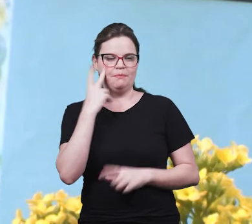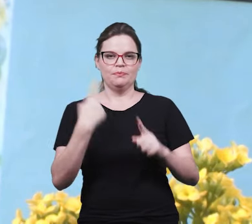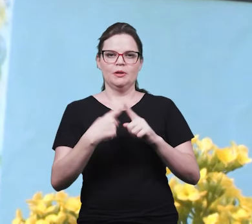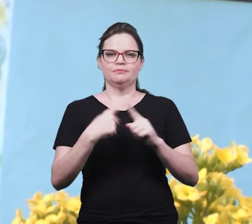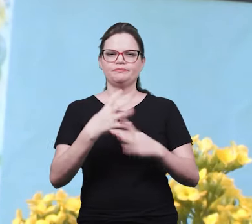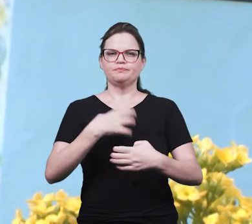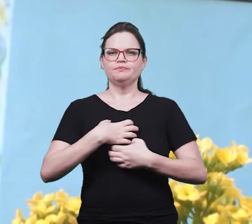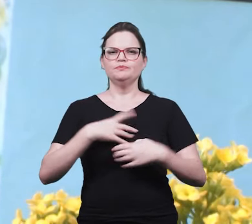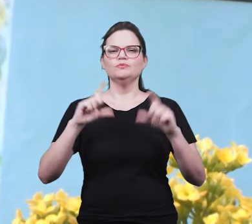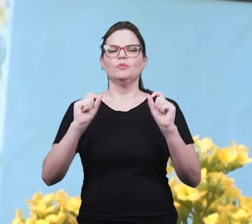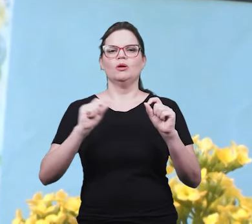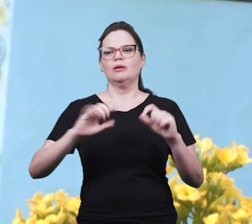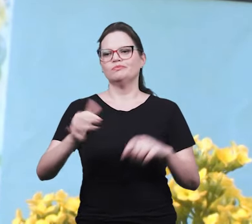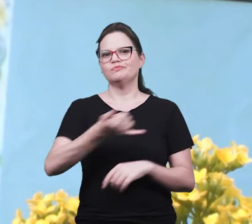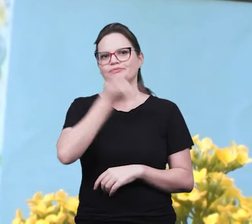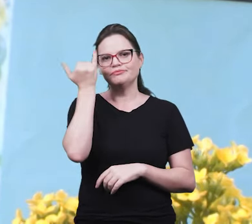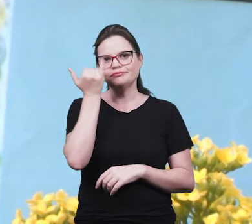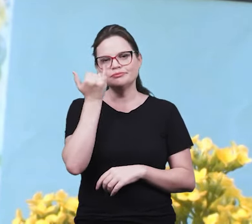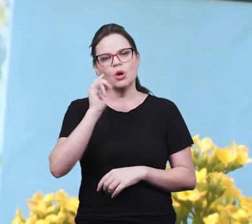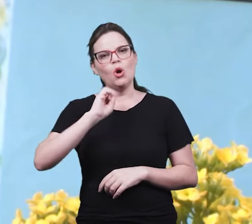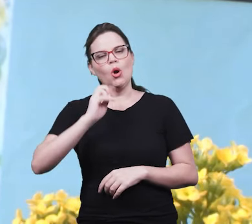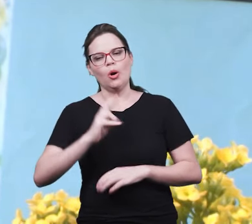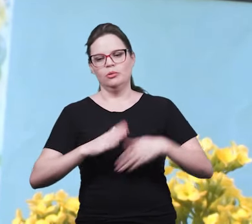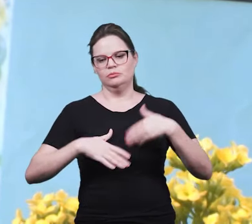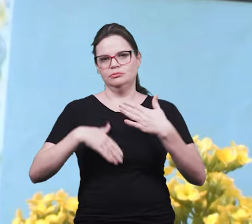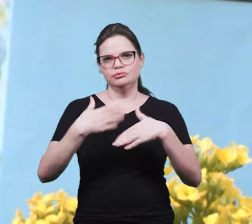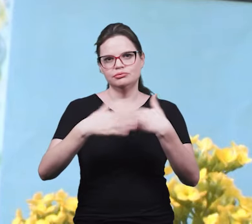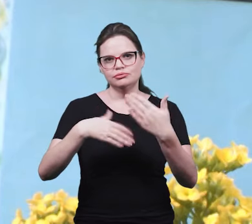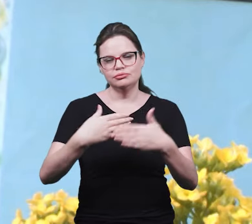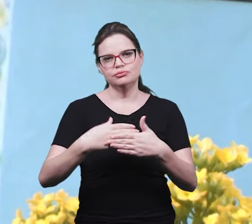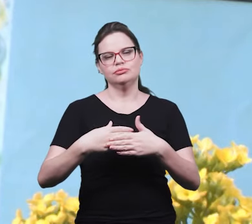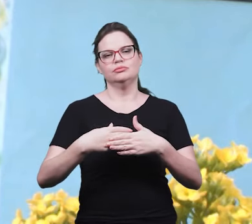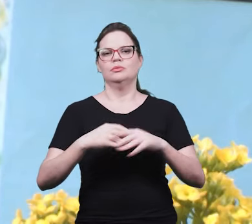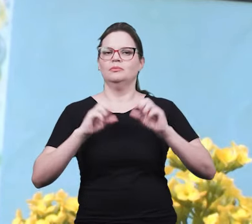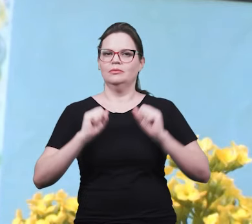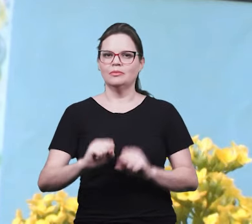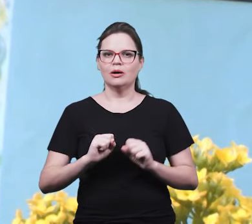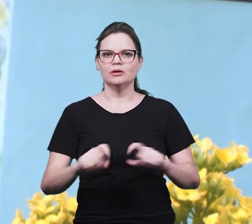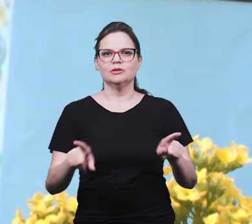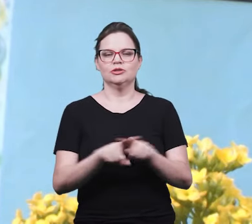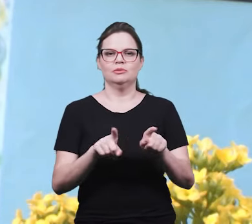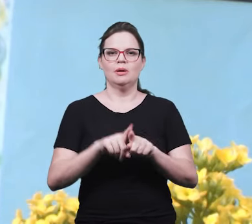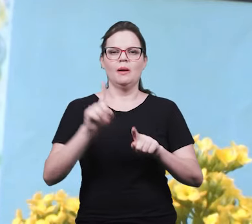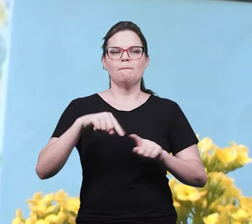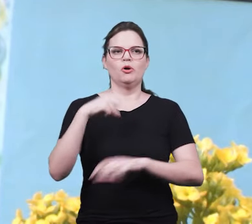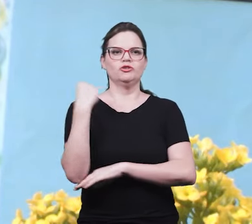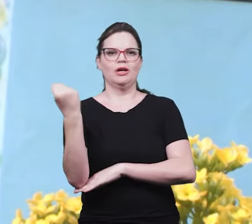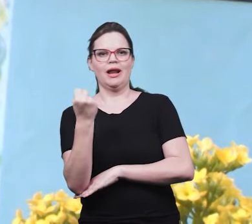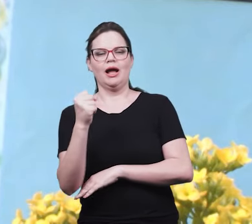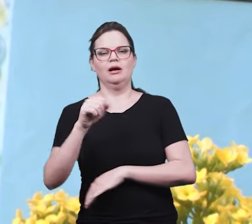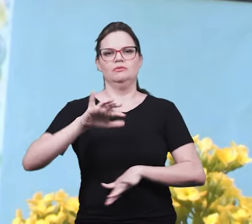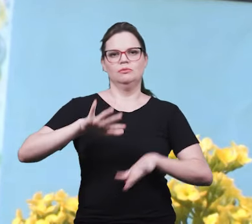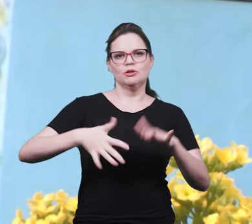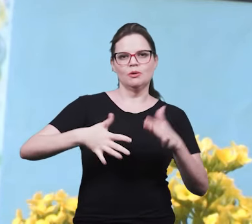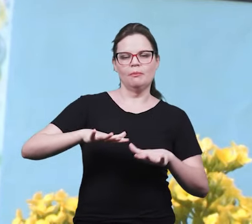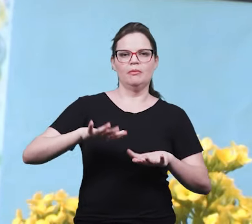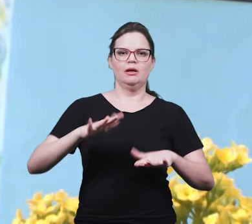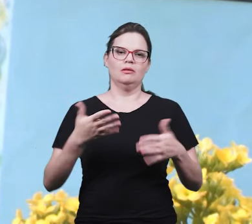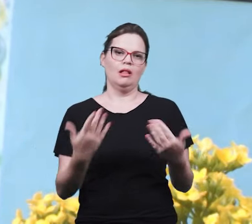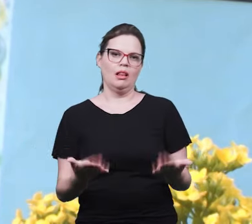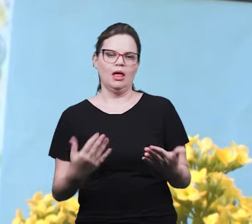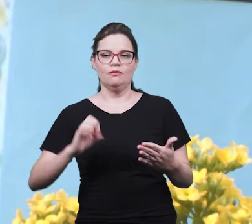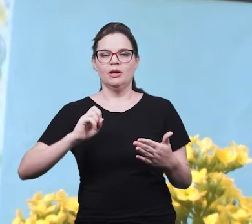lúpus podem surgir de repente ou se desenvolver lentamente. Eles também podem ser moderados, graves, temporários